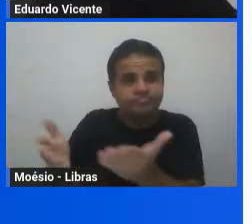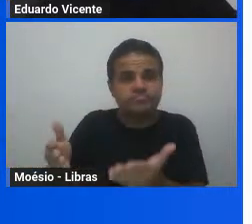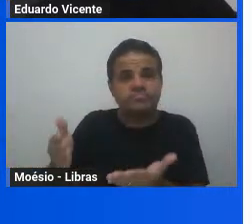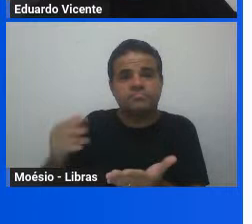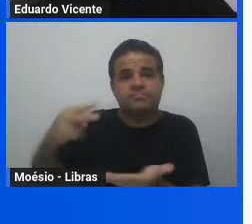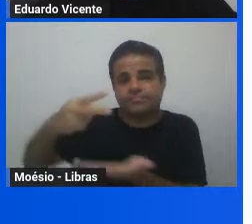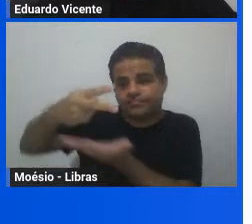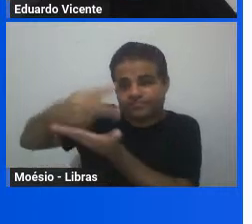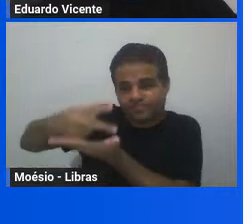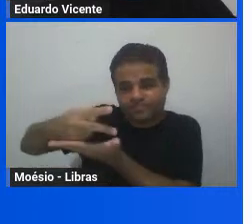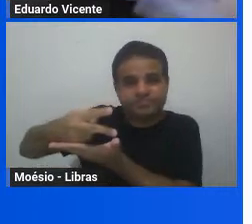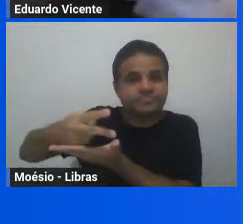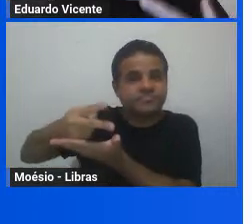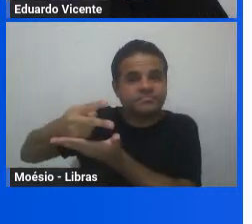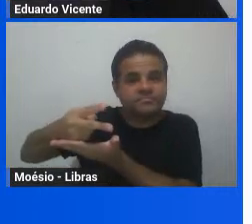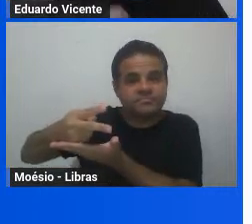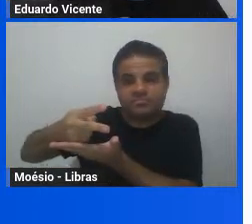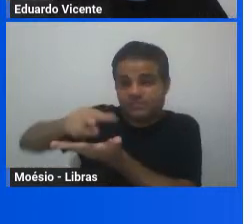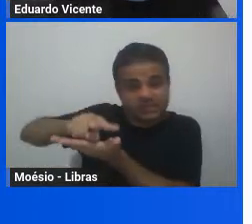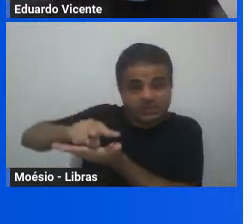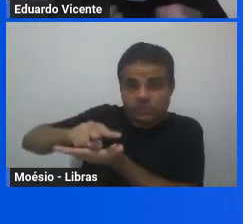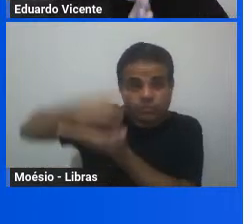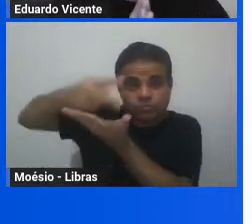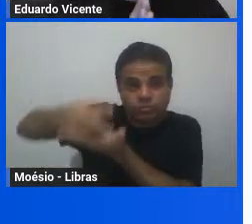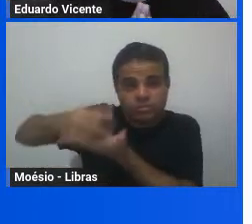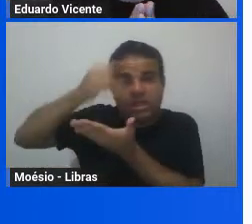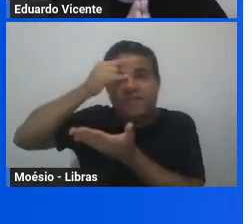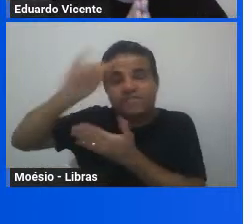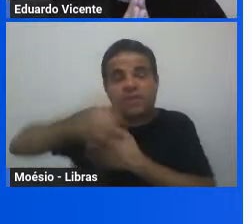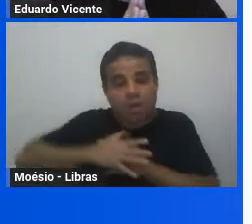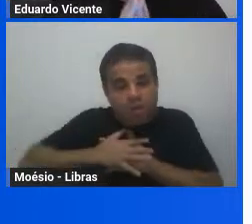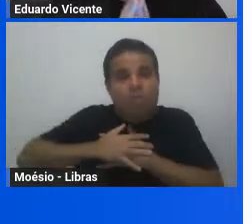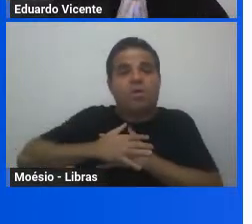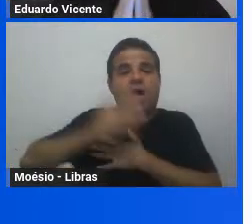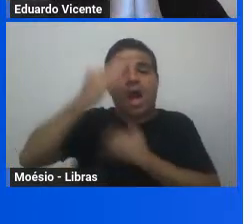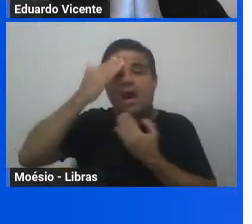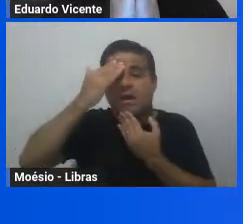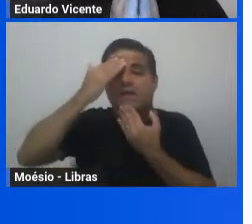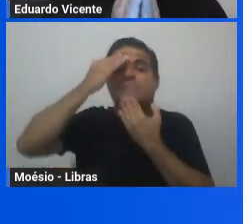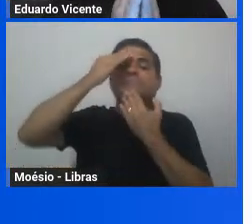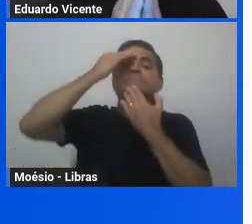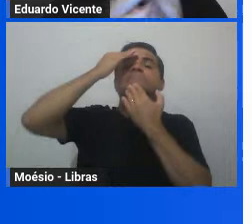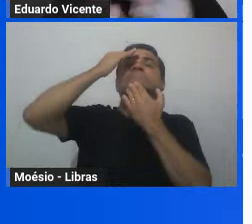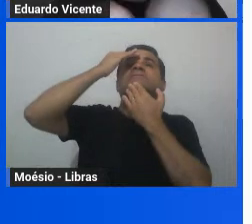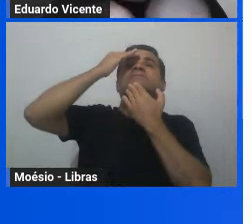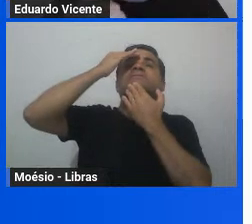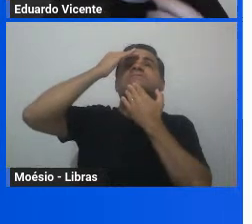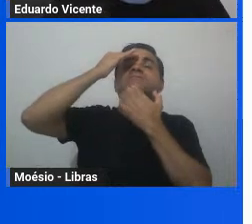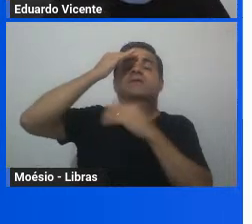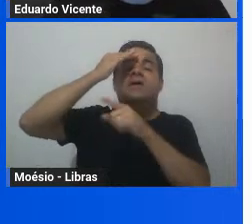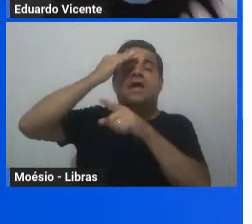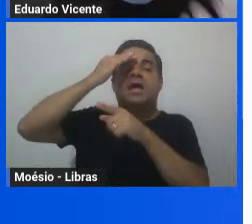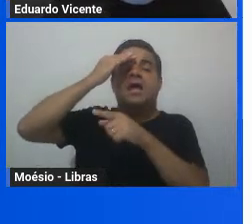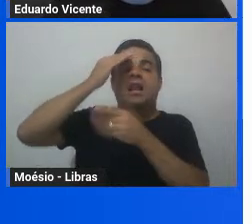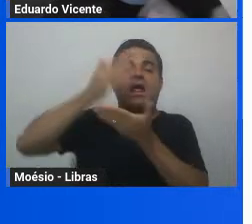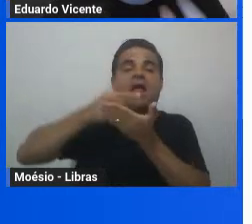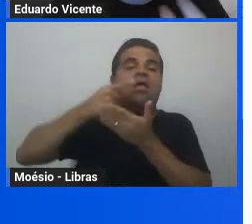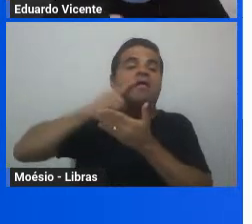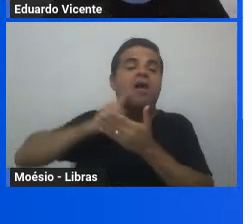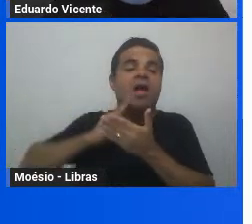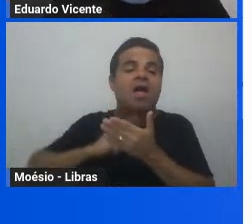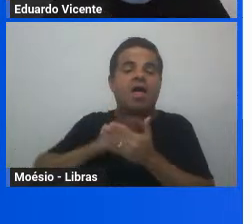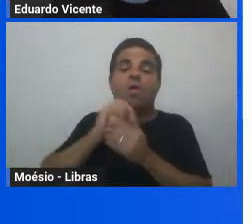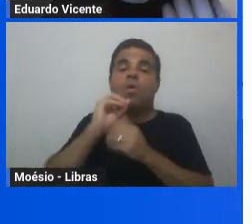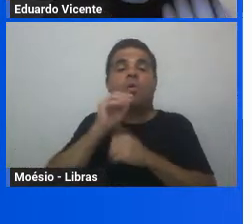para evitar o quê? Com que ela se sufoque. Então, se eu mantenho a cabeça dela erguida para o céu, ela vai começar a babar ou vai